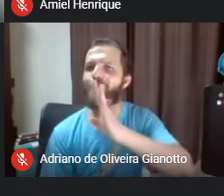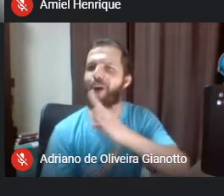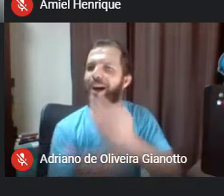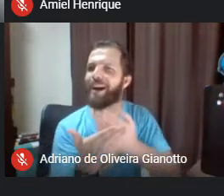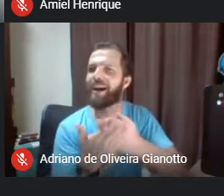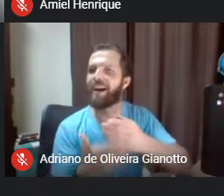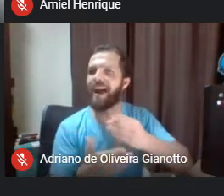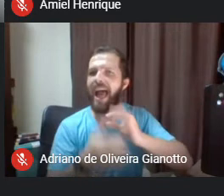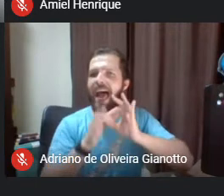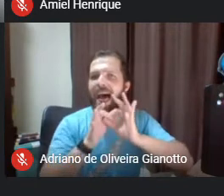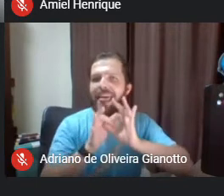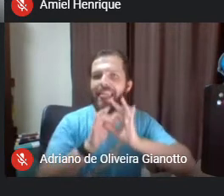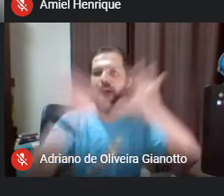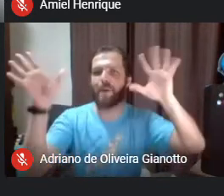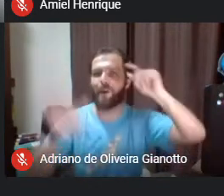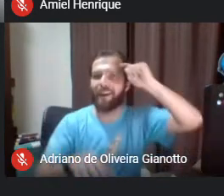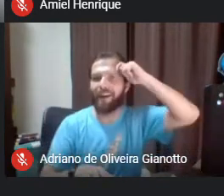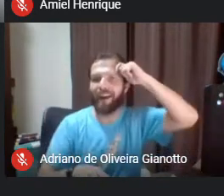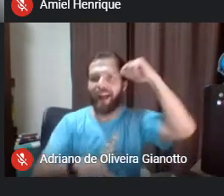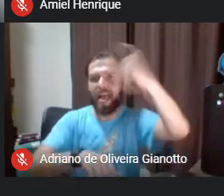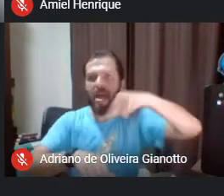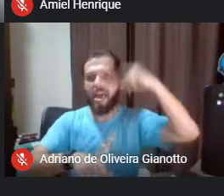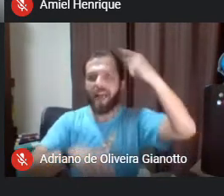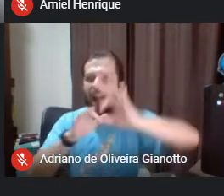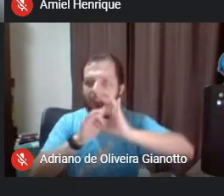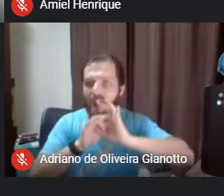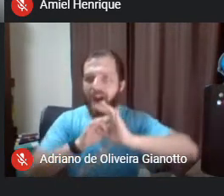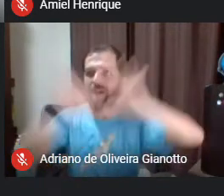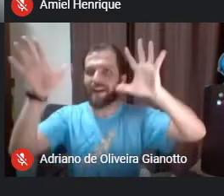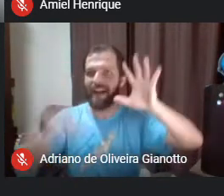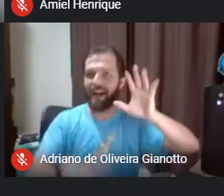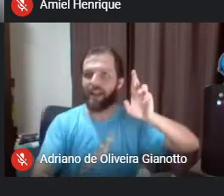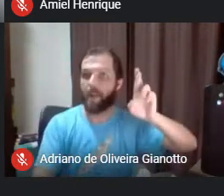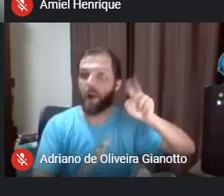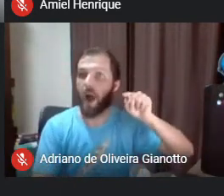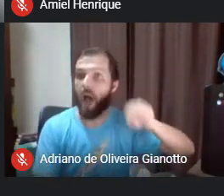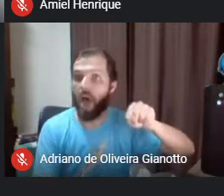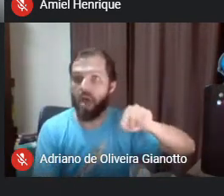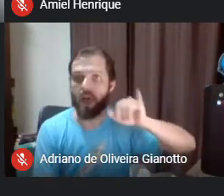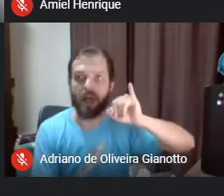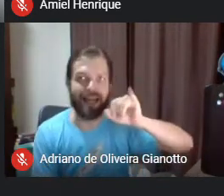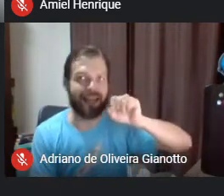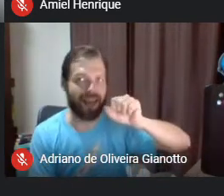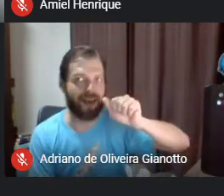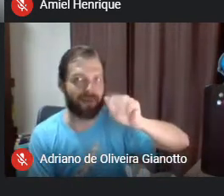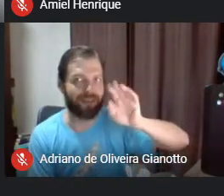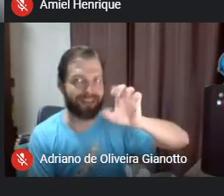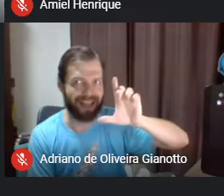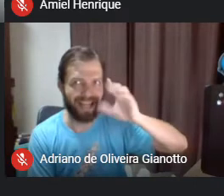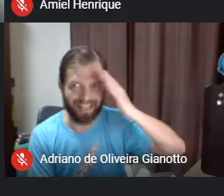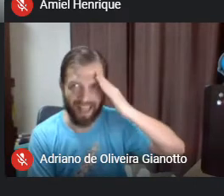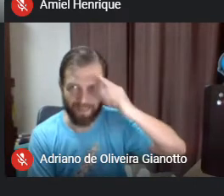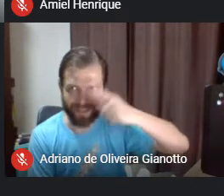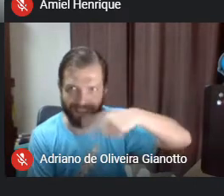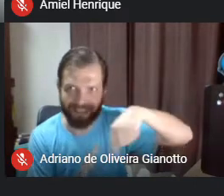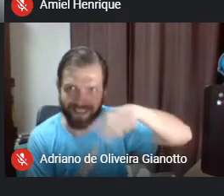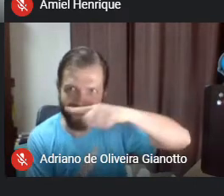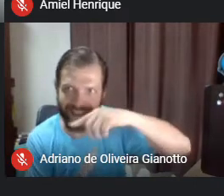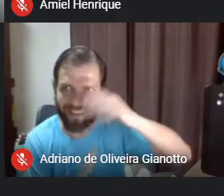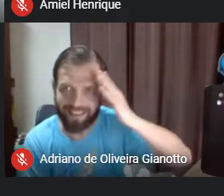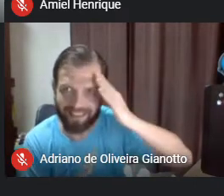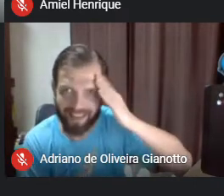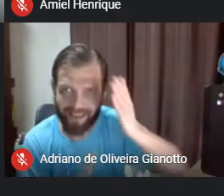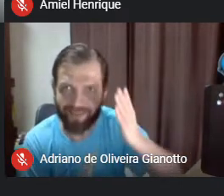da princesa Isabel. Vocês conhecem, né? A princesa Isabel foi responsável pela libertação dos escravos. Então, a